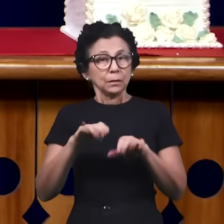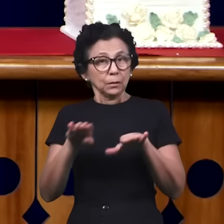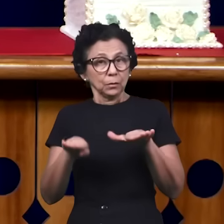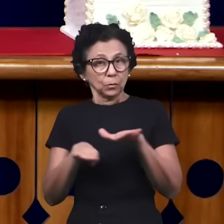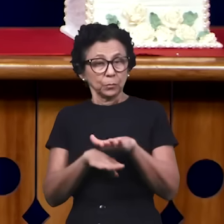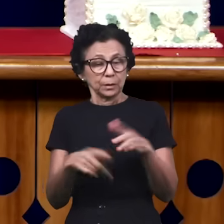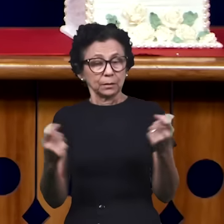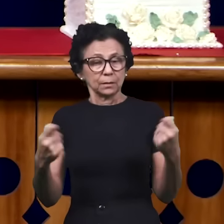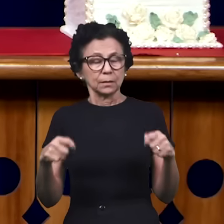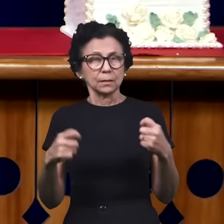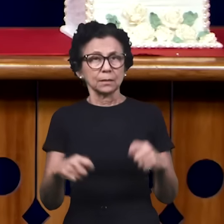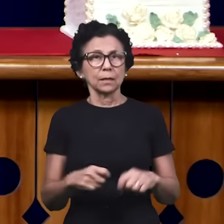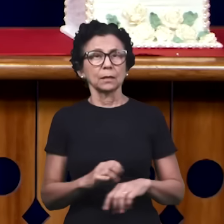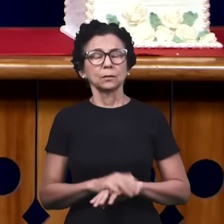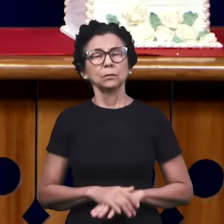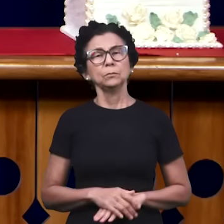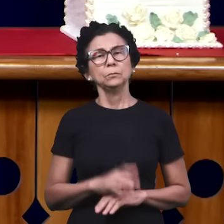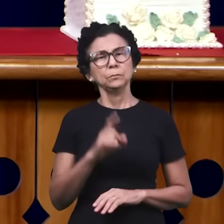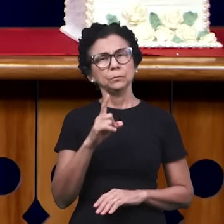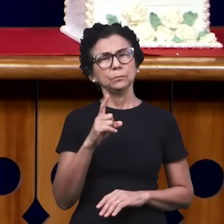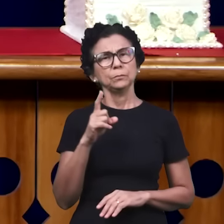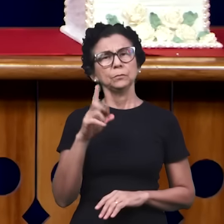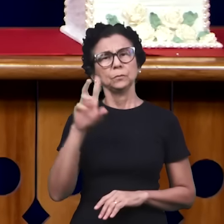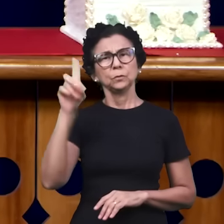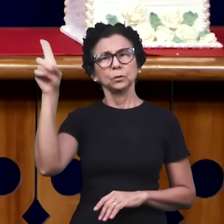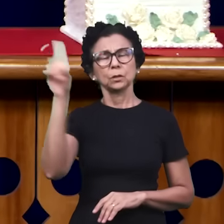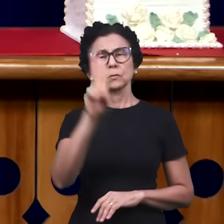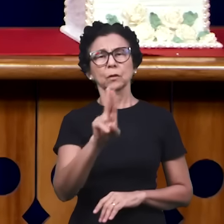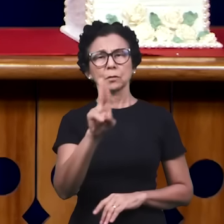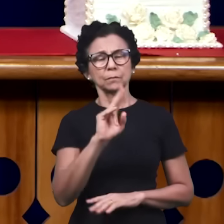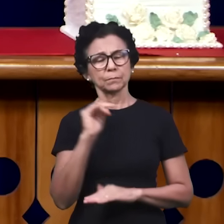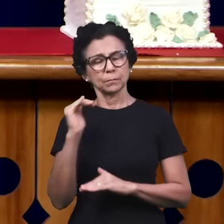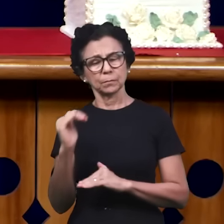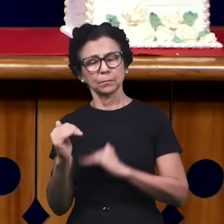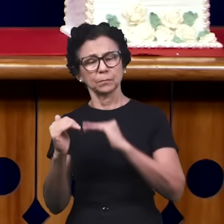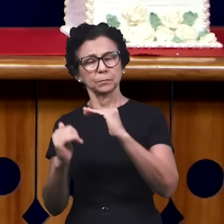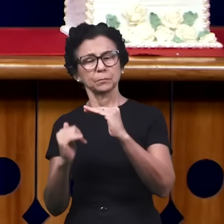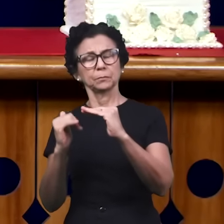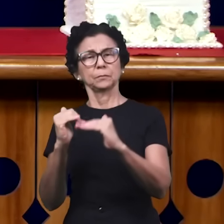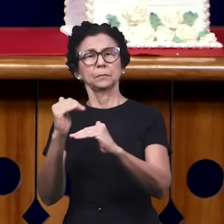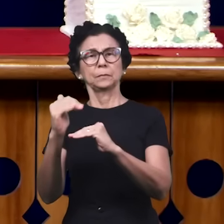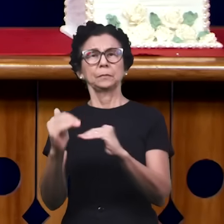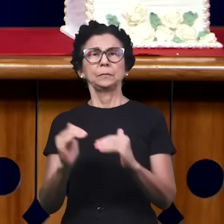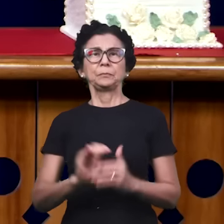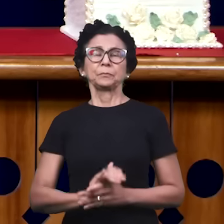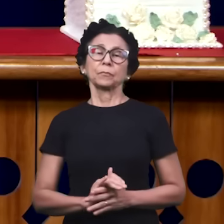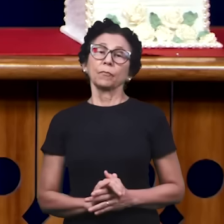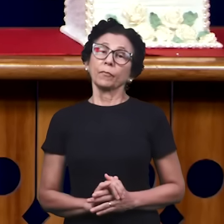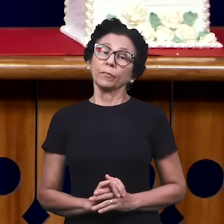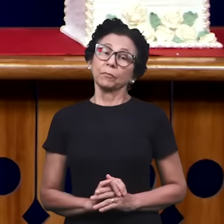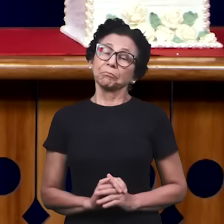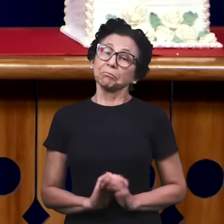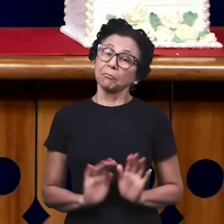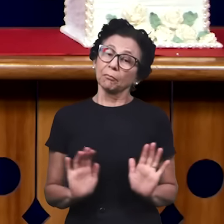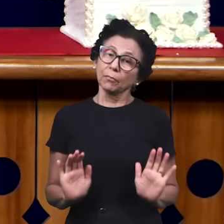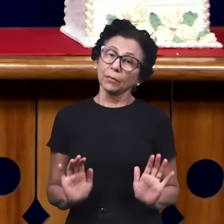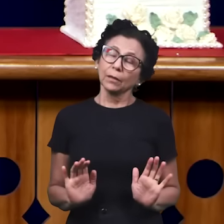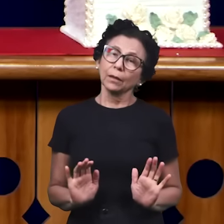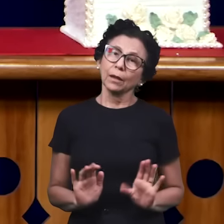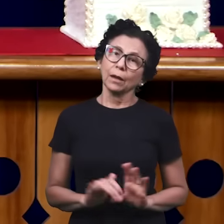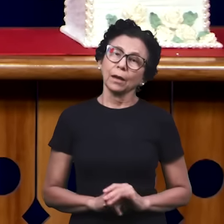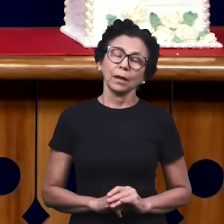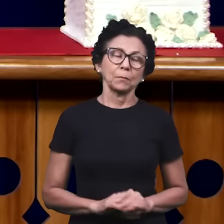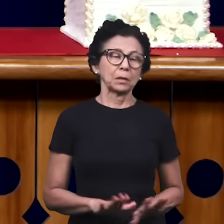porque à medida que o homem vai sendo usado na presença do Senhor, ele tende a achar que ele é o